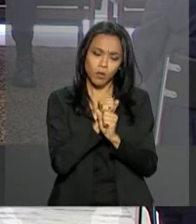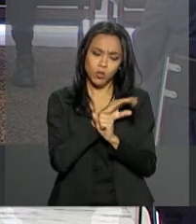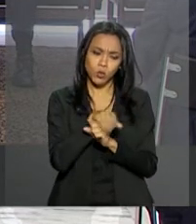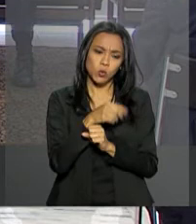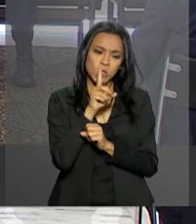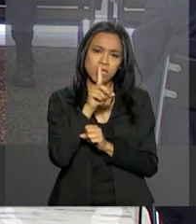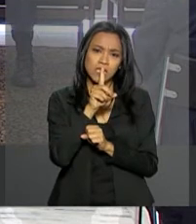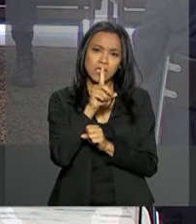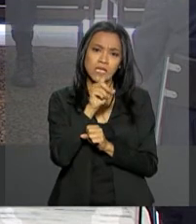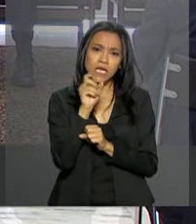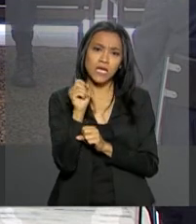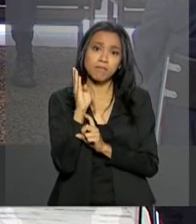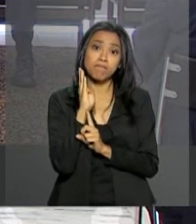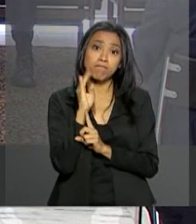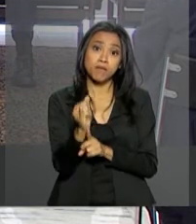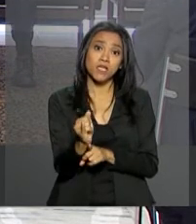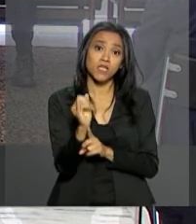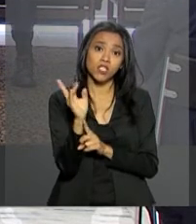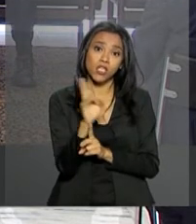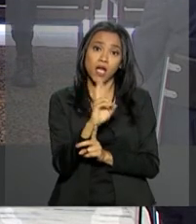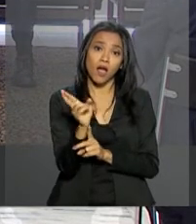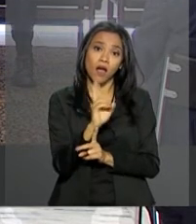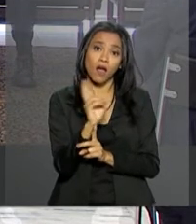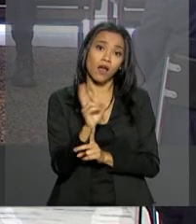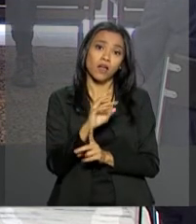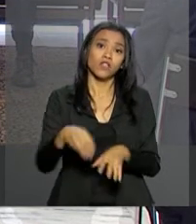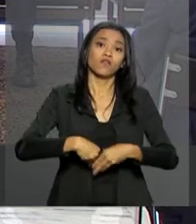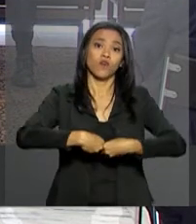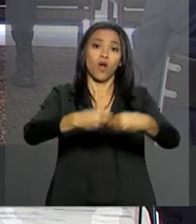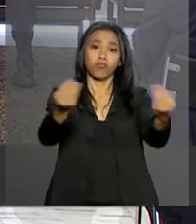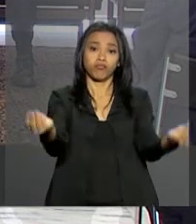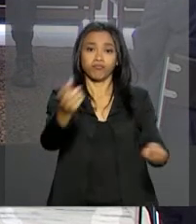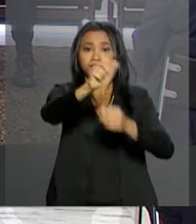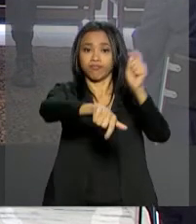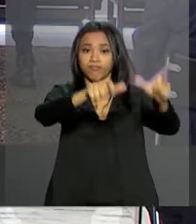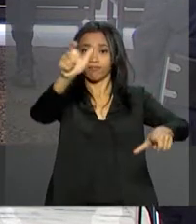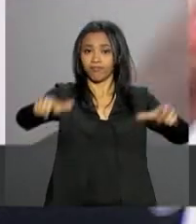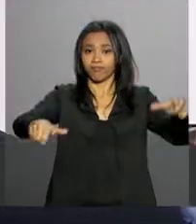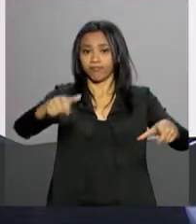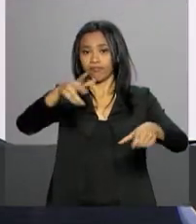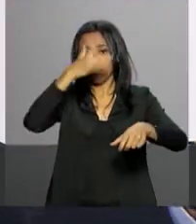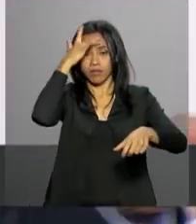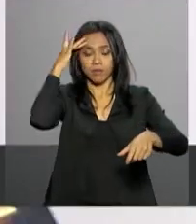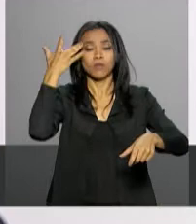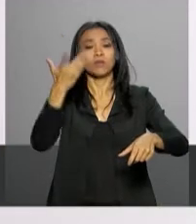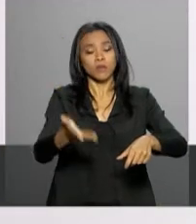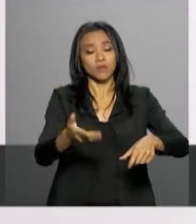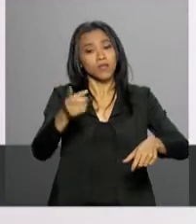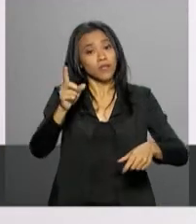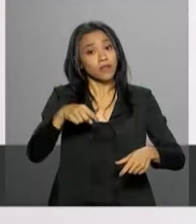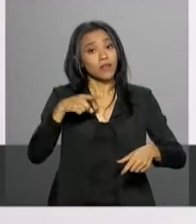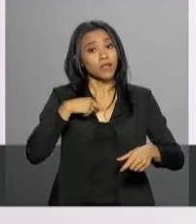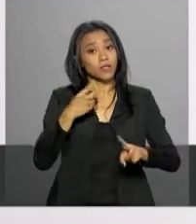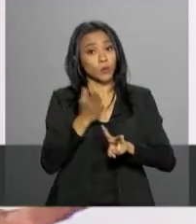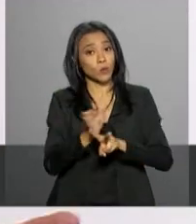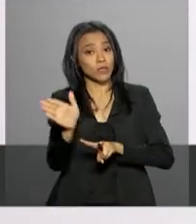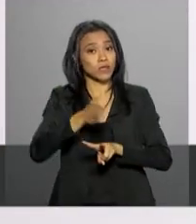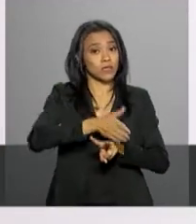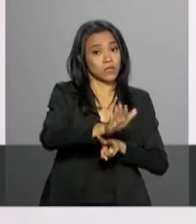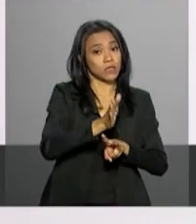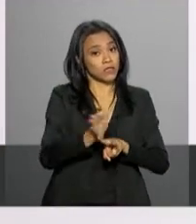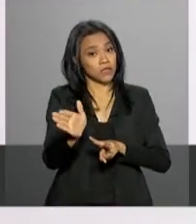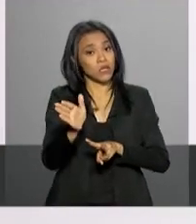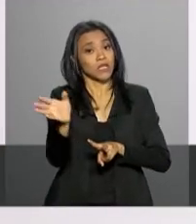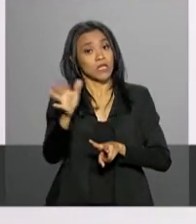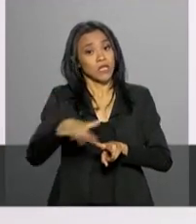bilhões de reais é para os trabalhadores existem duas vertentes uma vertente social que é prestigiar